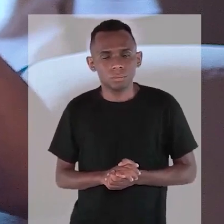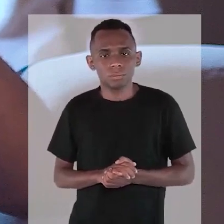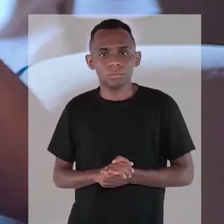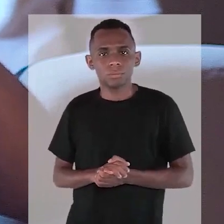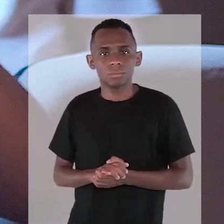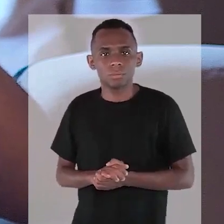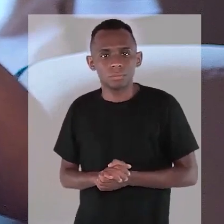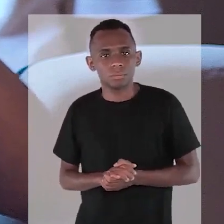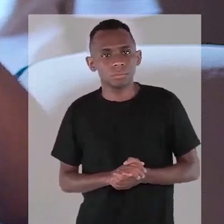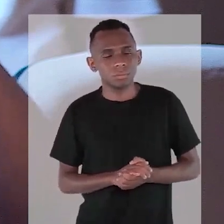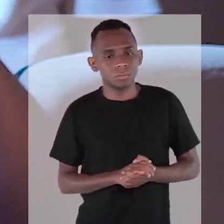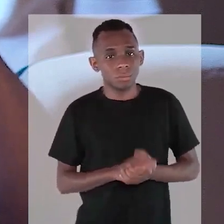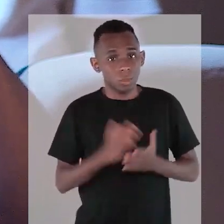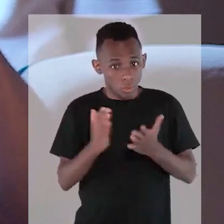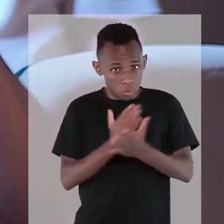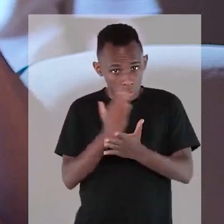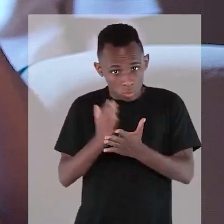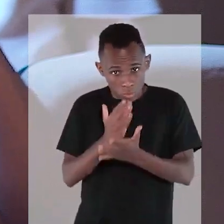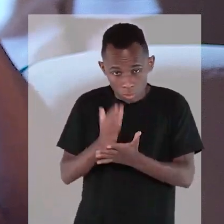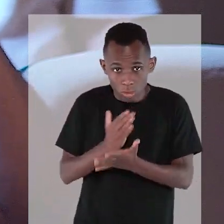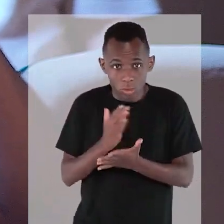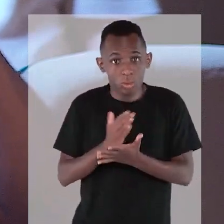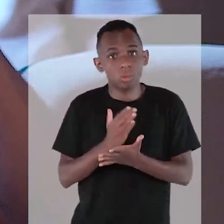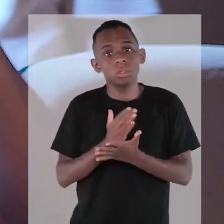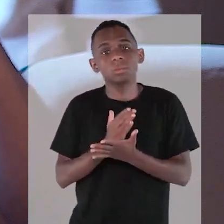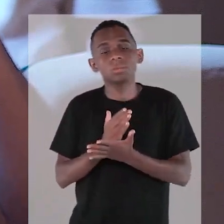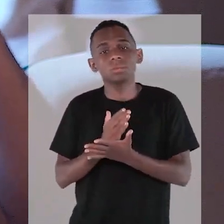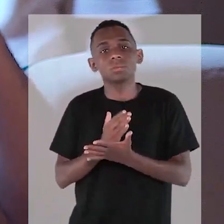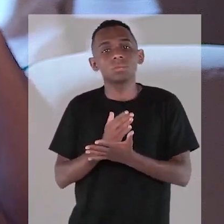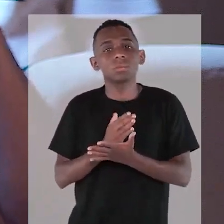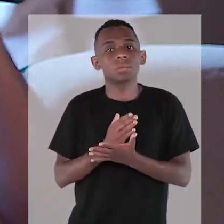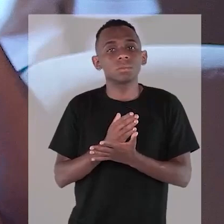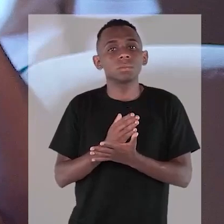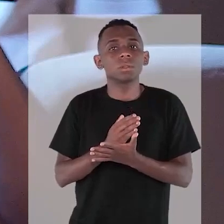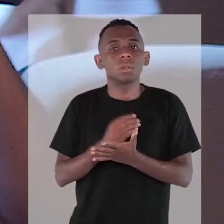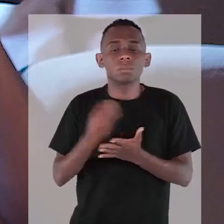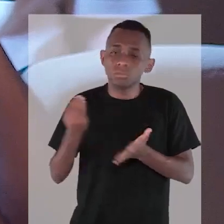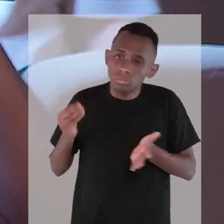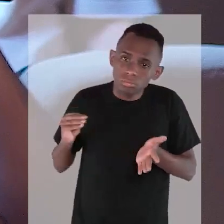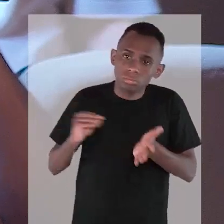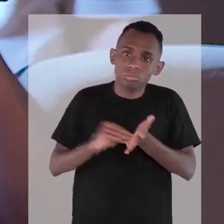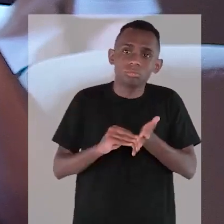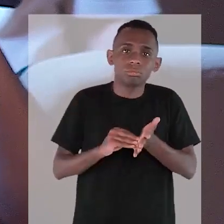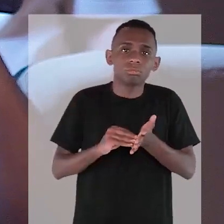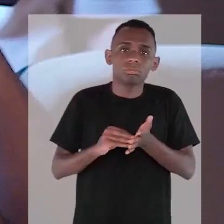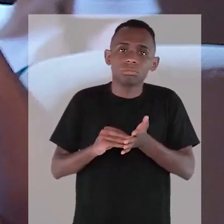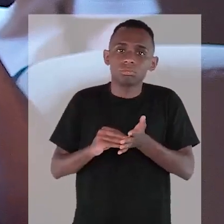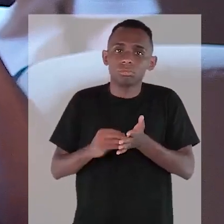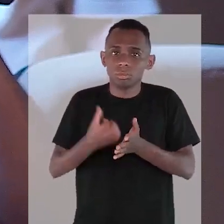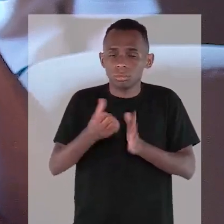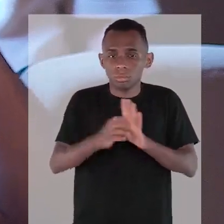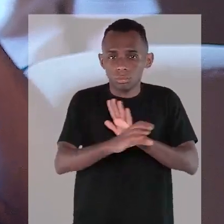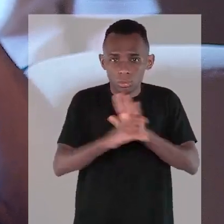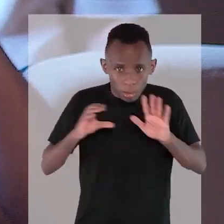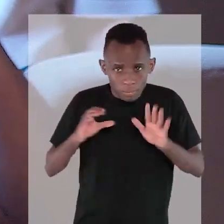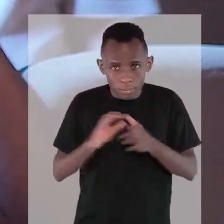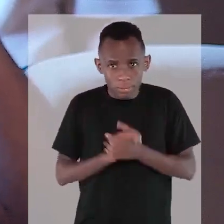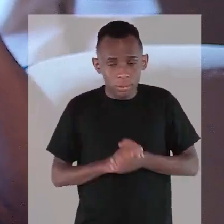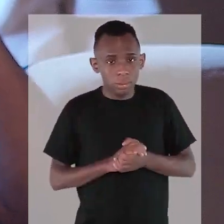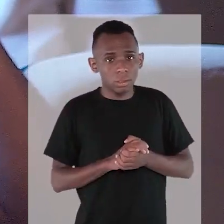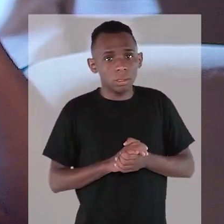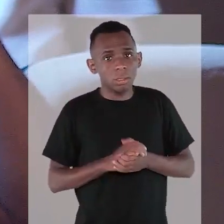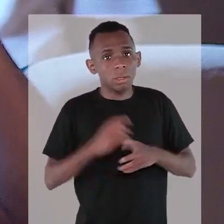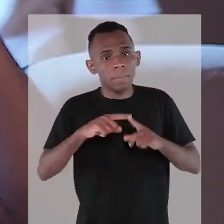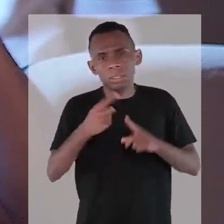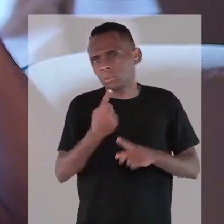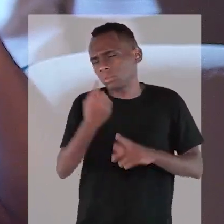que chama, eu ouço ele, né? Estava vindo de carro lá de Sagarana, lá do sertão dos Gerais, aí eu coloquei. E o ruim é que só tinham 6 capítulos, então não terminei o livro. Mas um dos